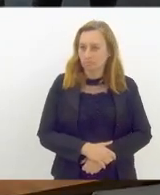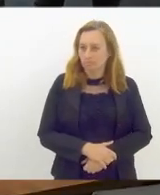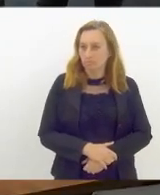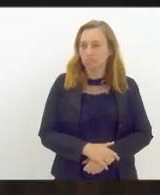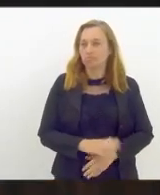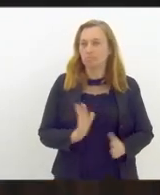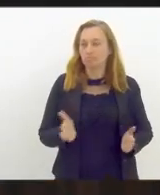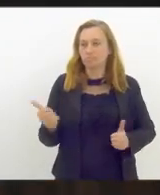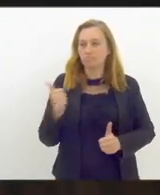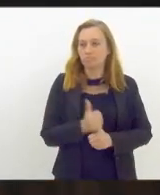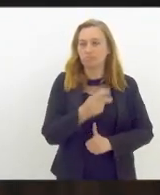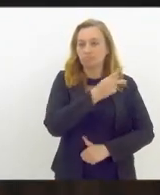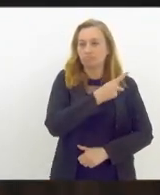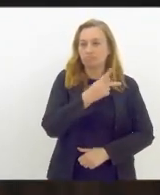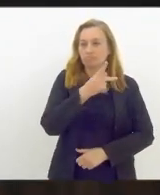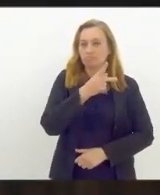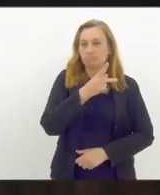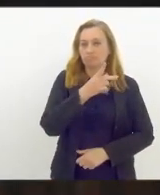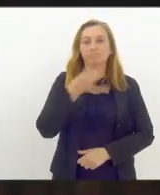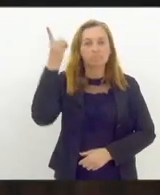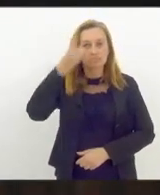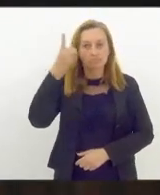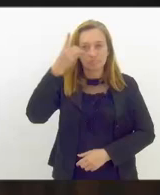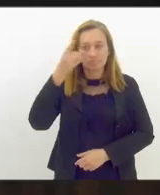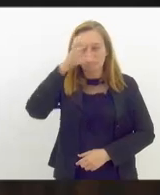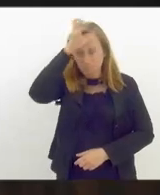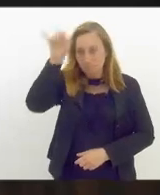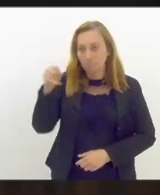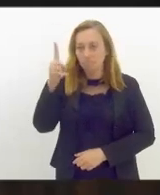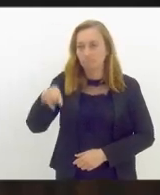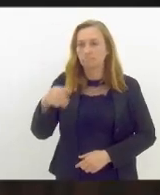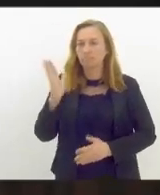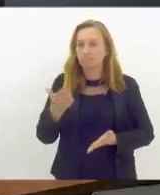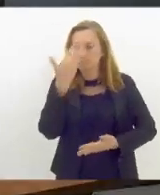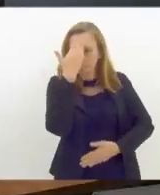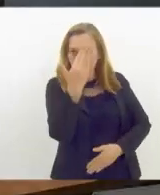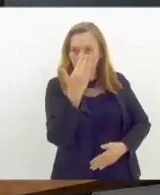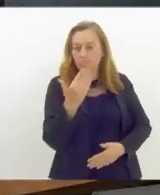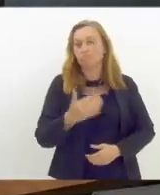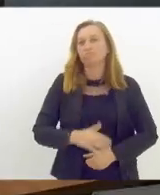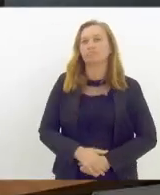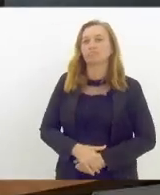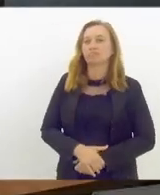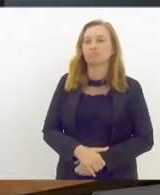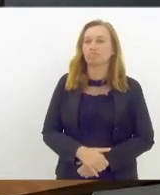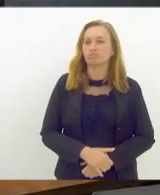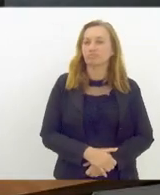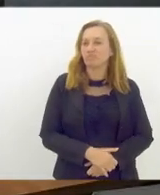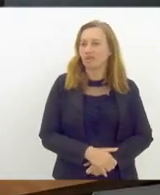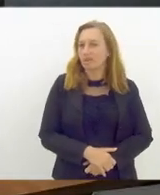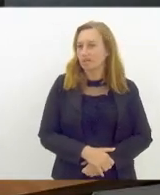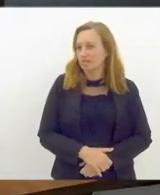Passo a presidência para a deputada Tia Ju, que já agradeço antecipadamente.